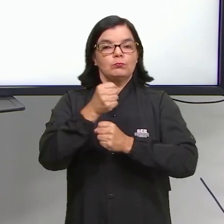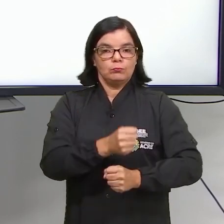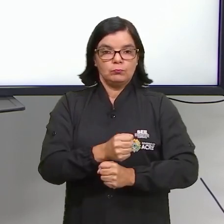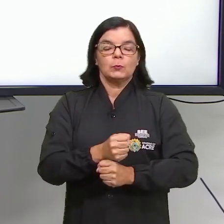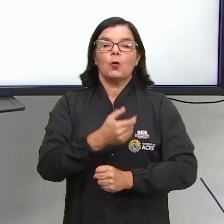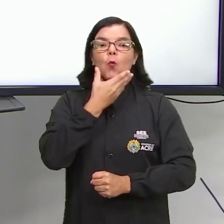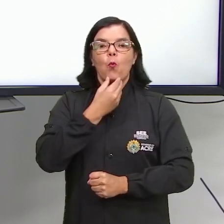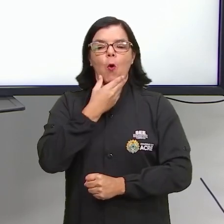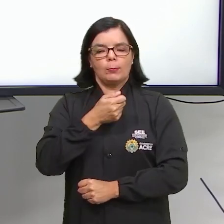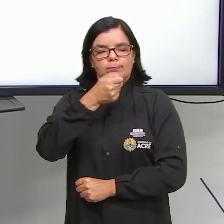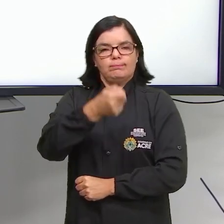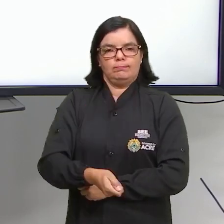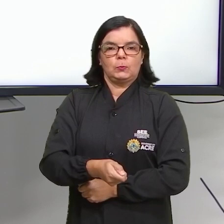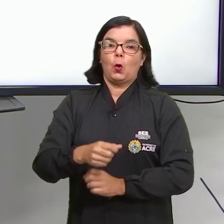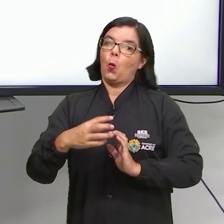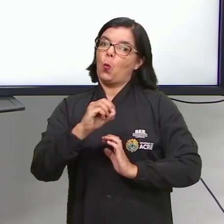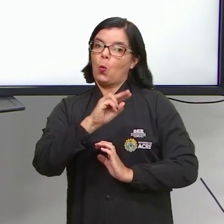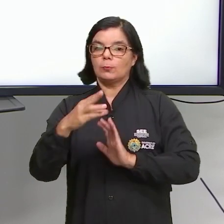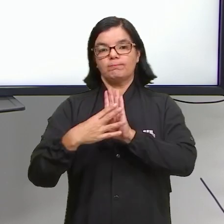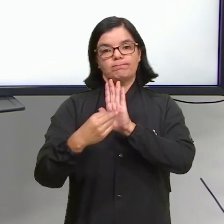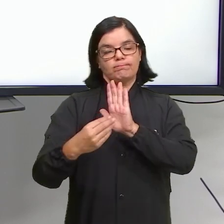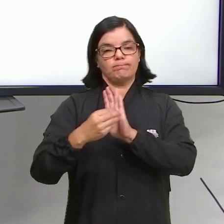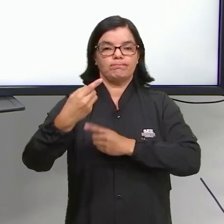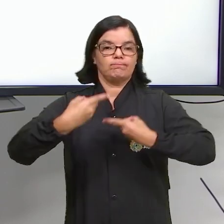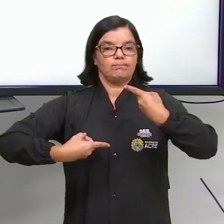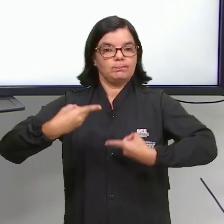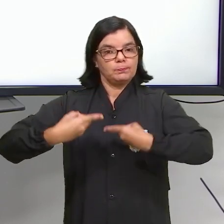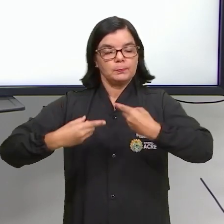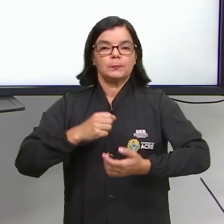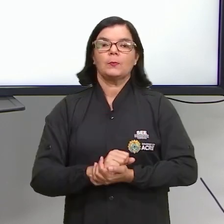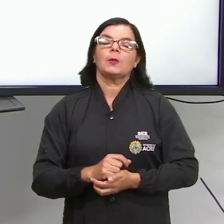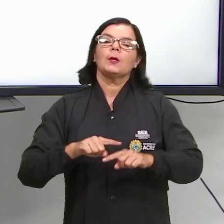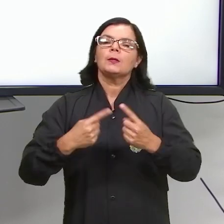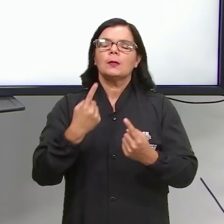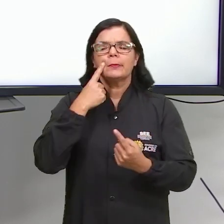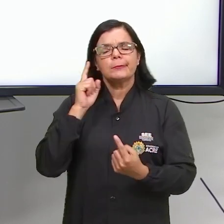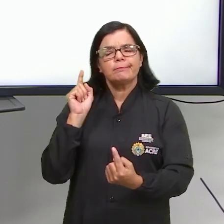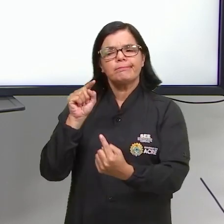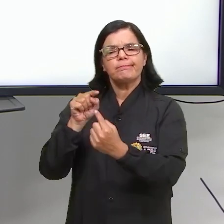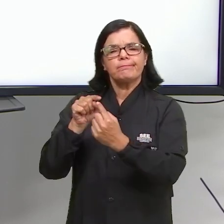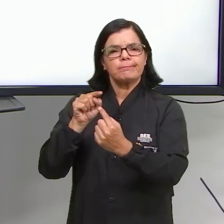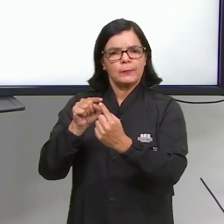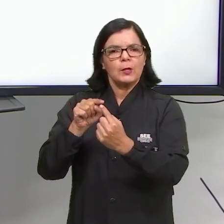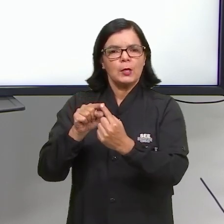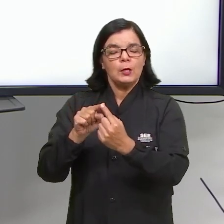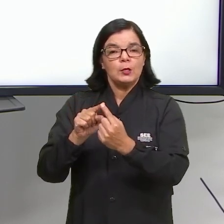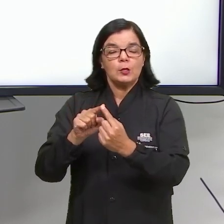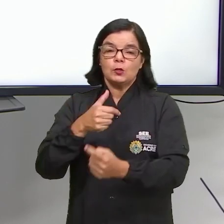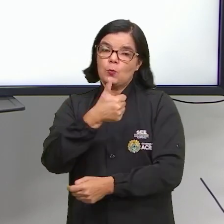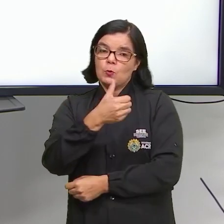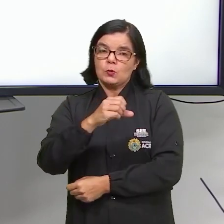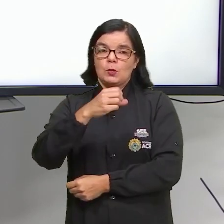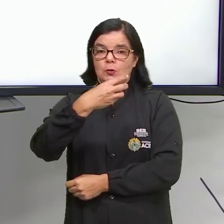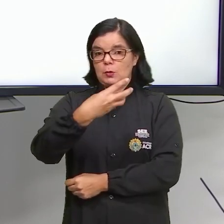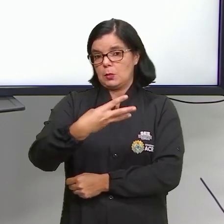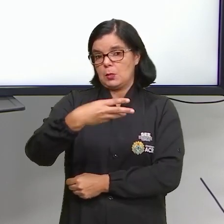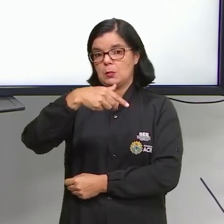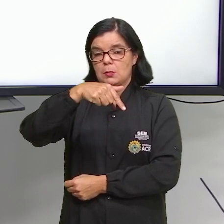aquele ditador ou aquele modelo político. Certo? Então, no caso específico ao qual estamos nos referindo,